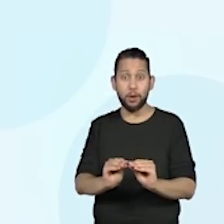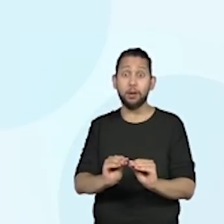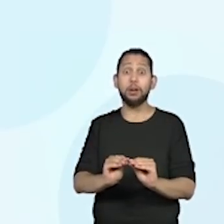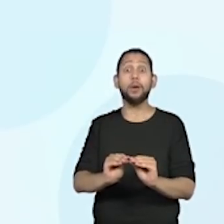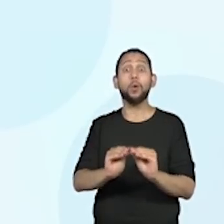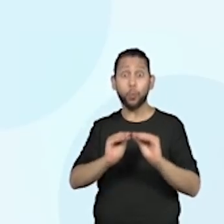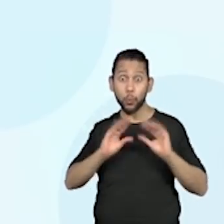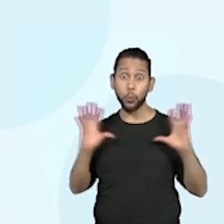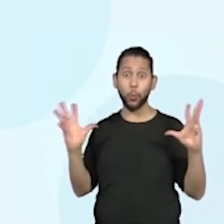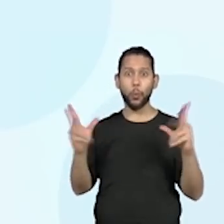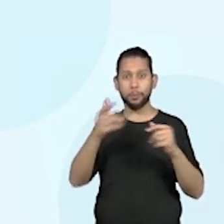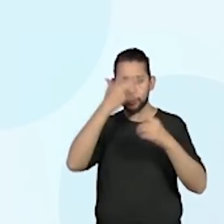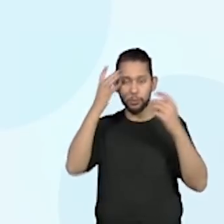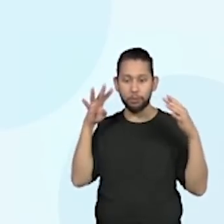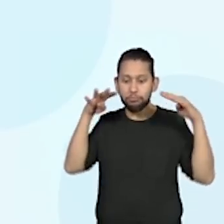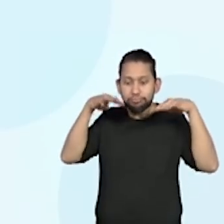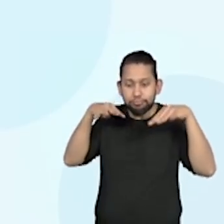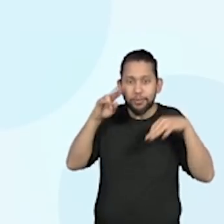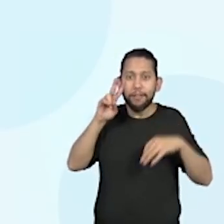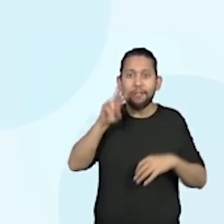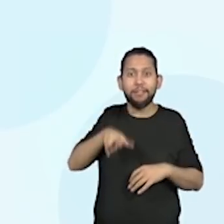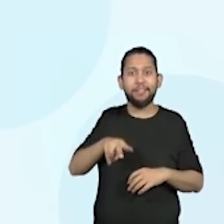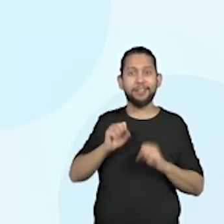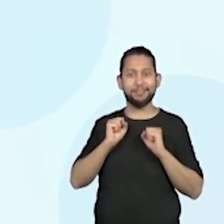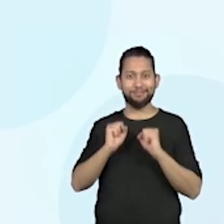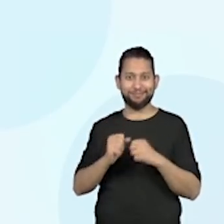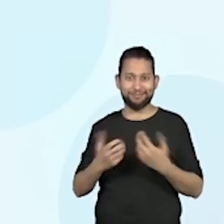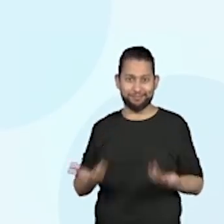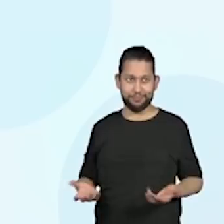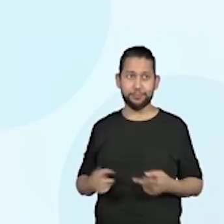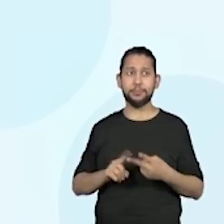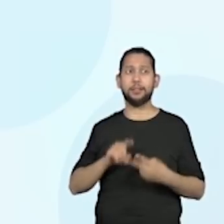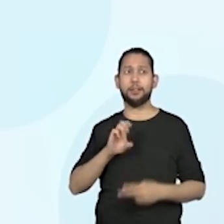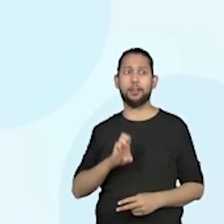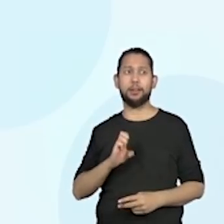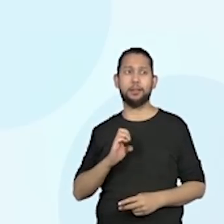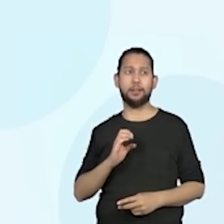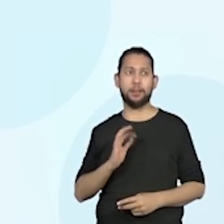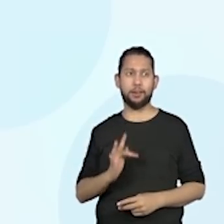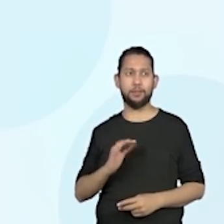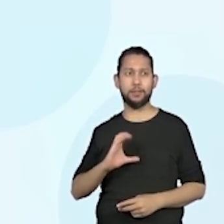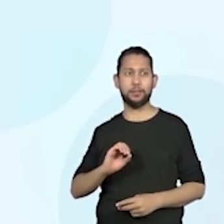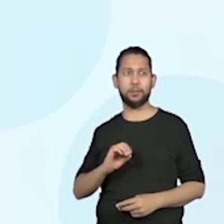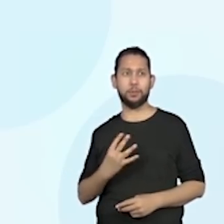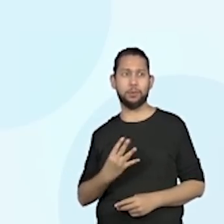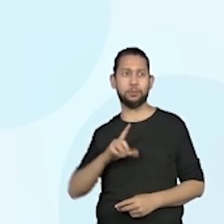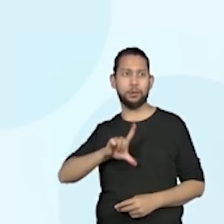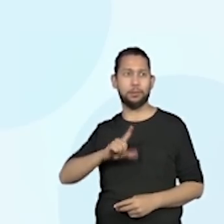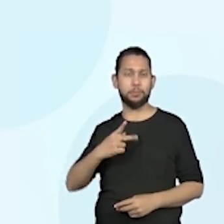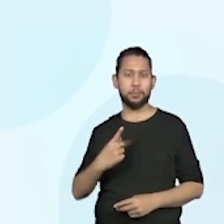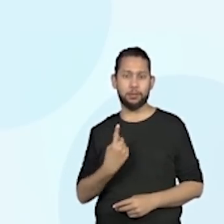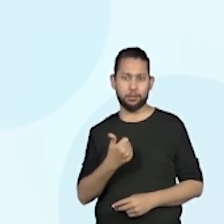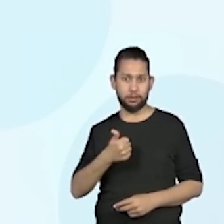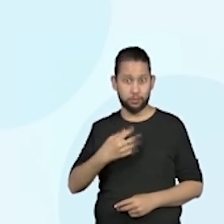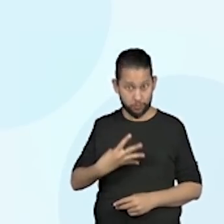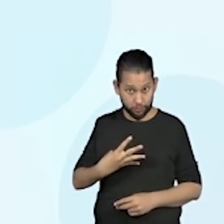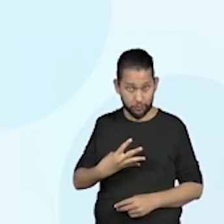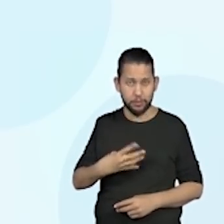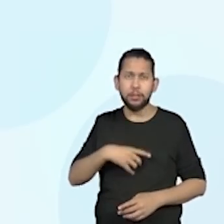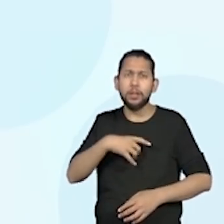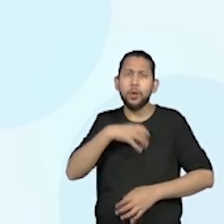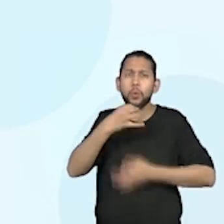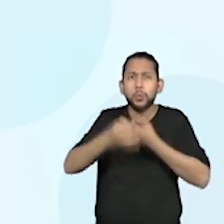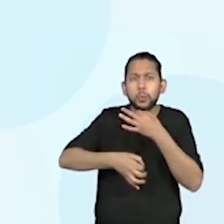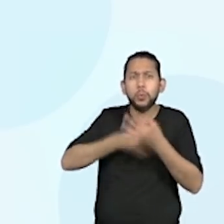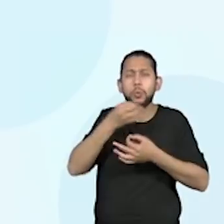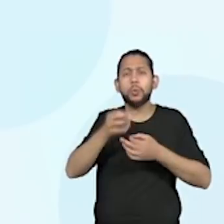pública. EF04, LP 14. Identificar em notícias, cartas de leitor, comentários,